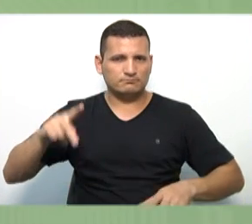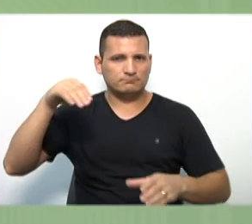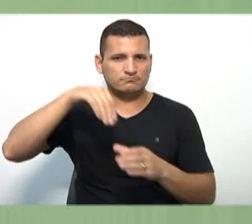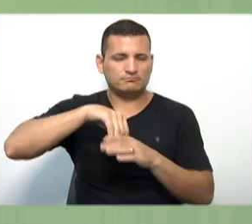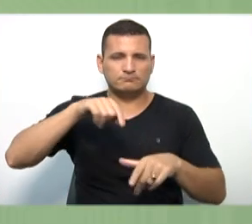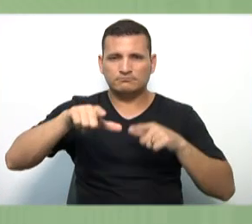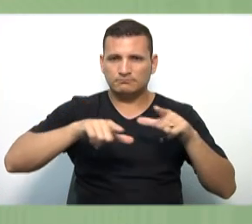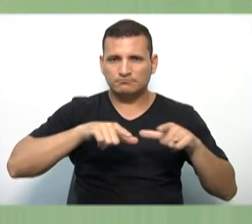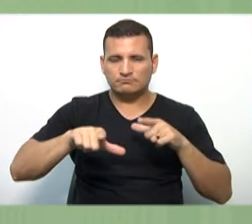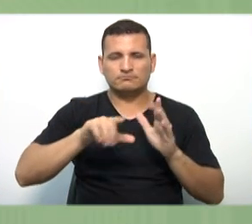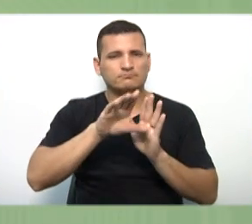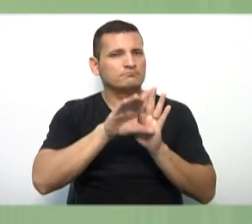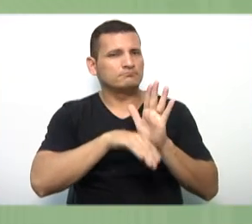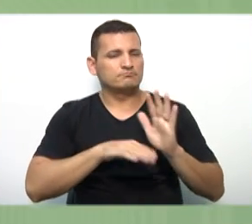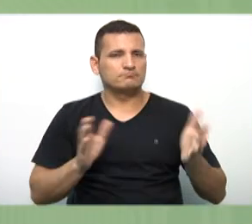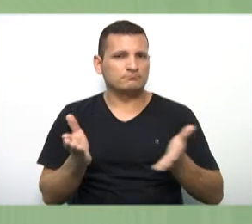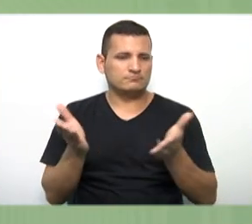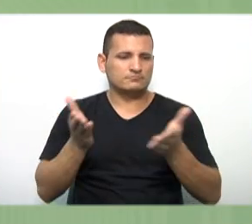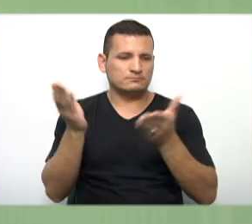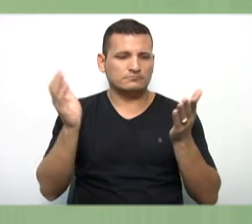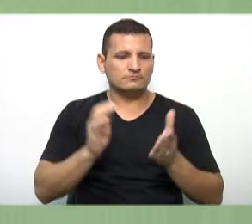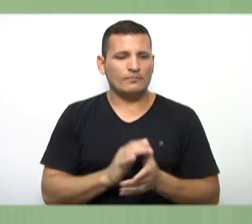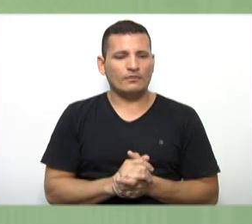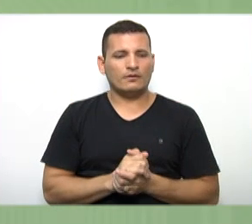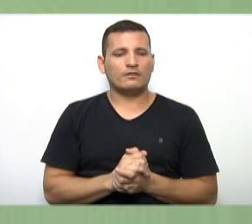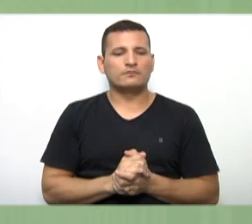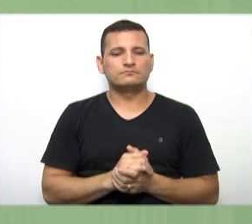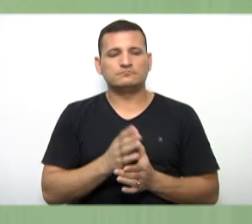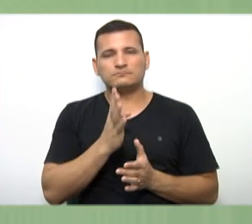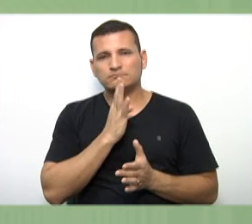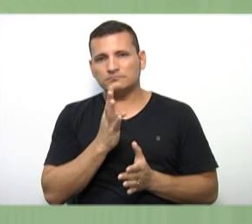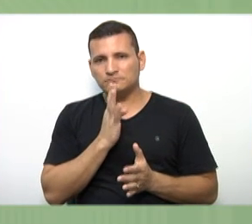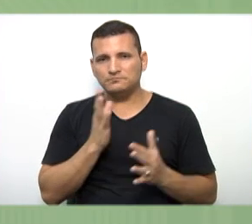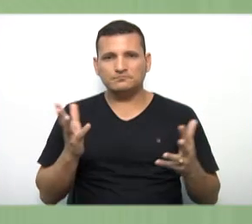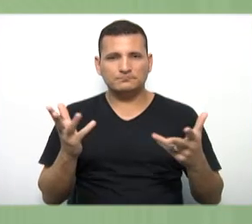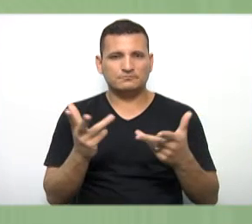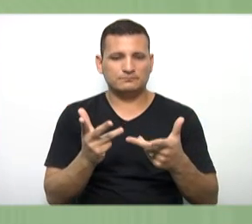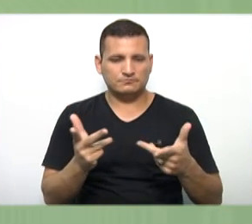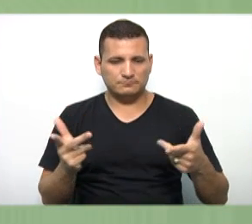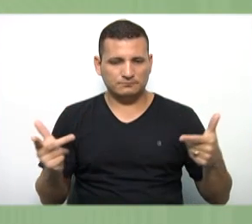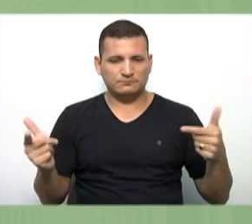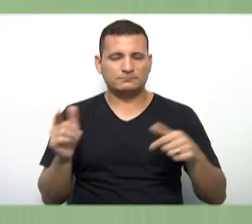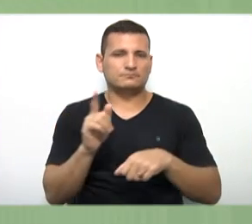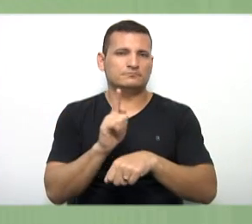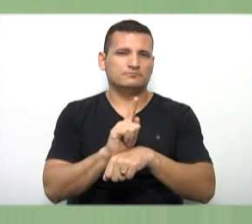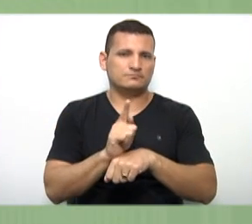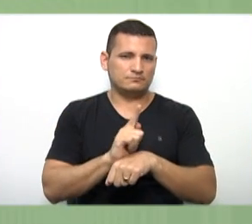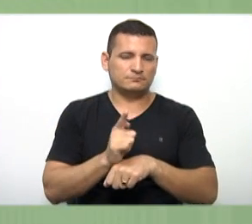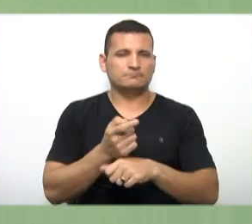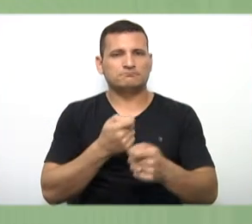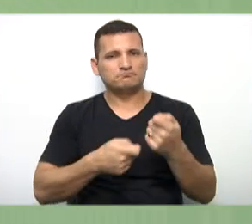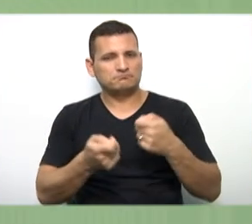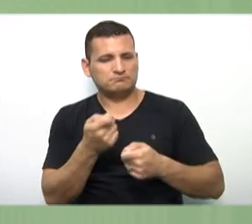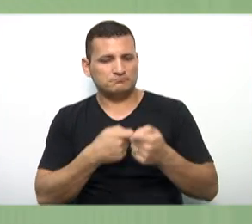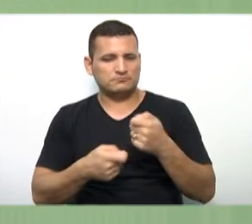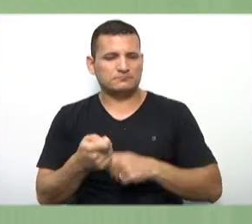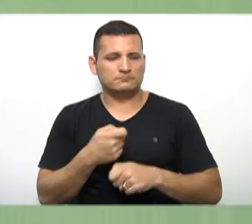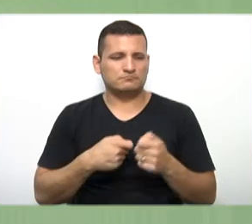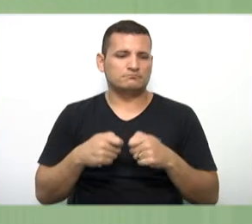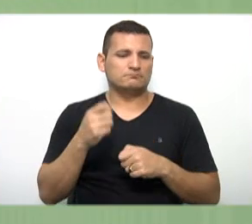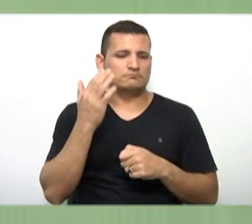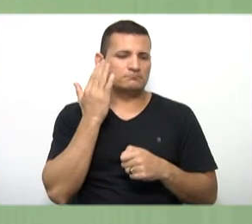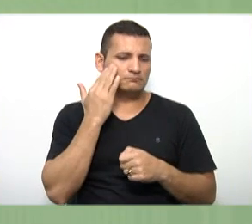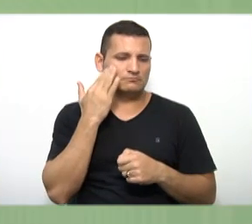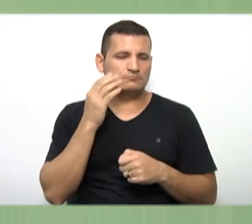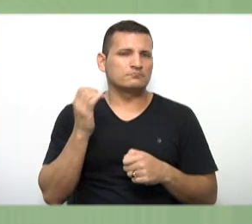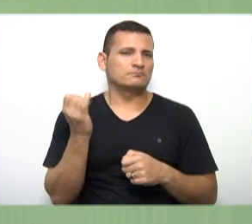e os conceitos de motivação. E podemos conhecer aí as habilidades que os gestores, que os administradores dominam e qual a